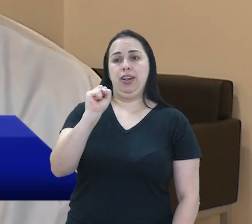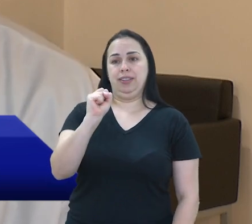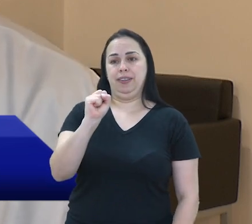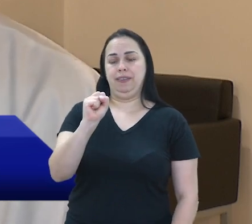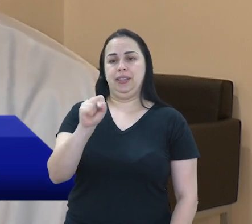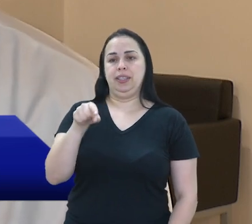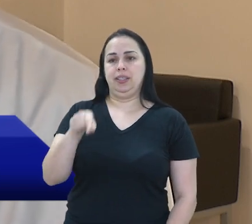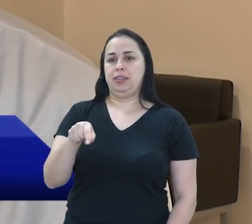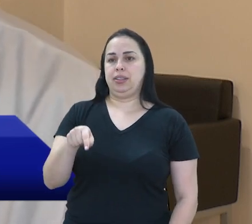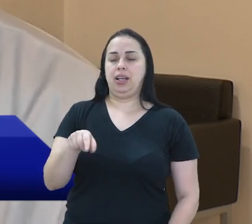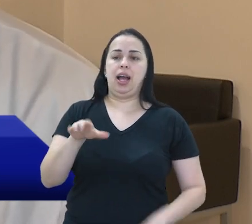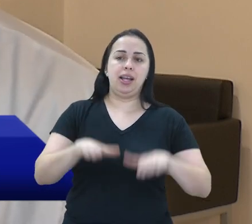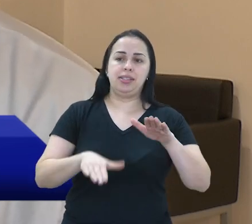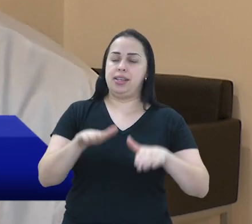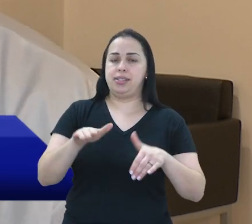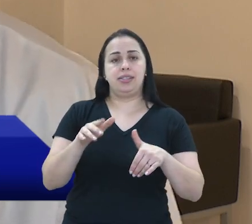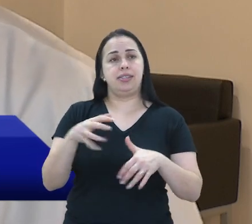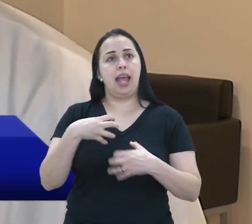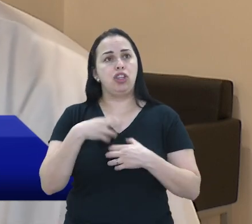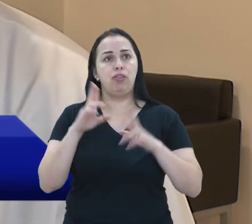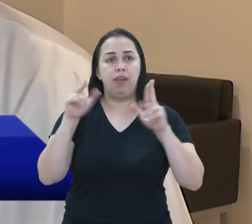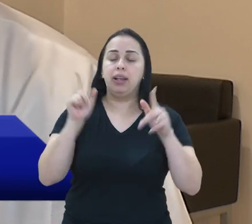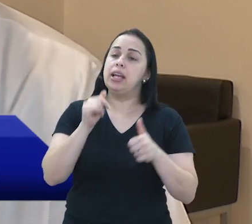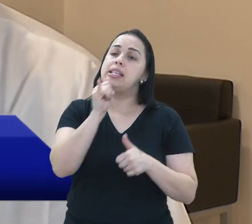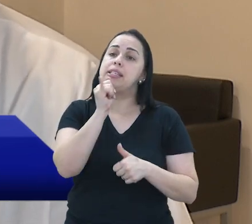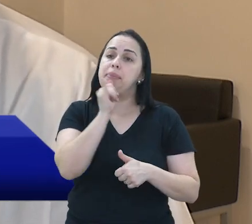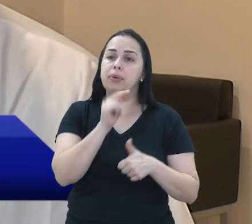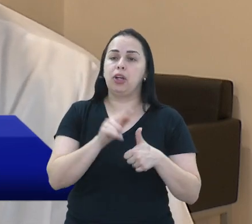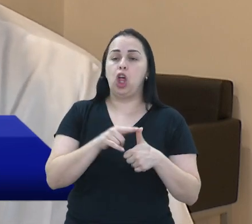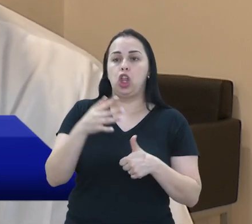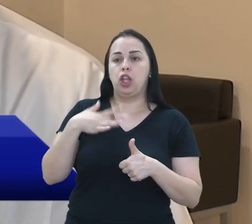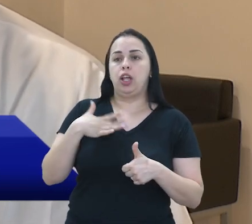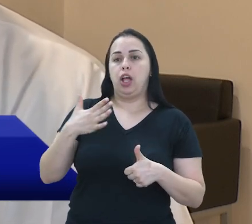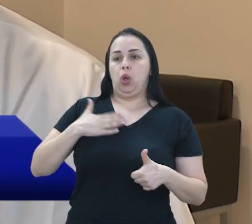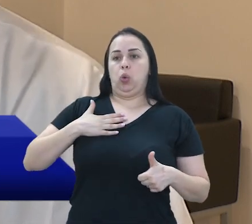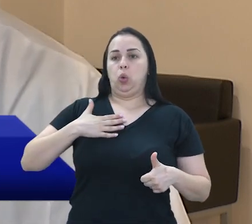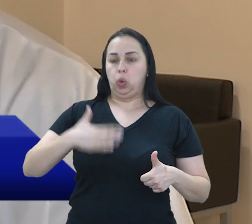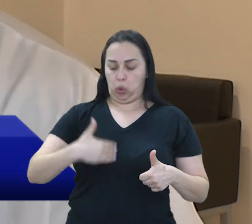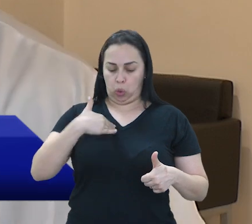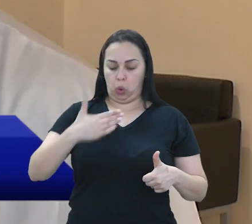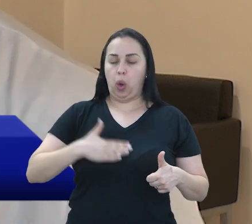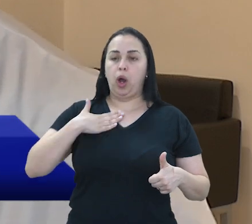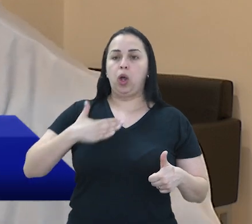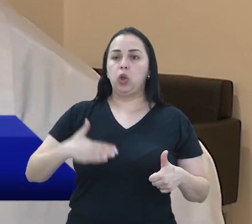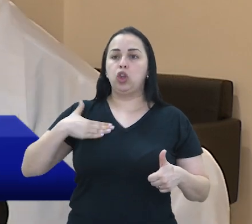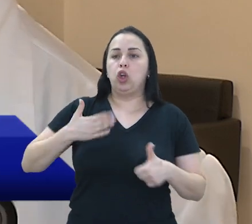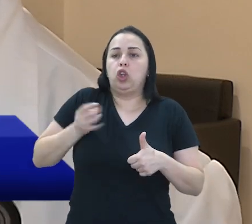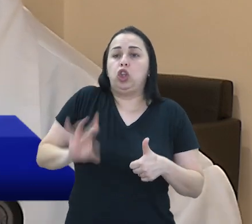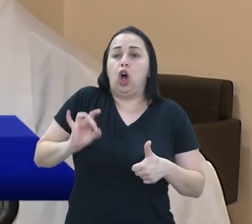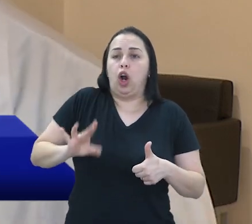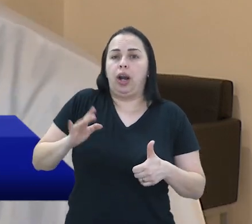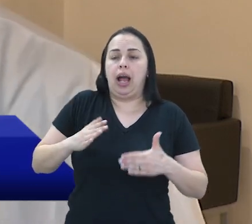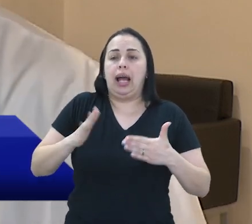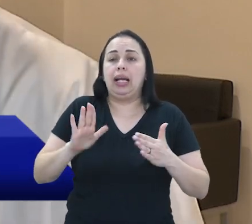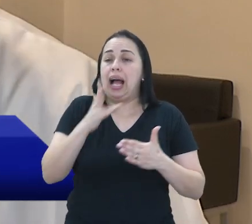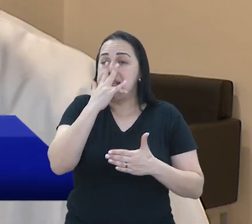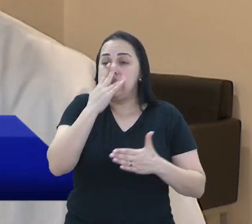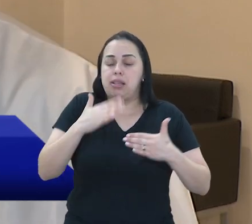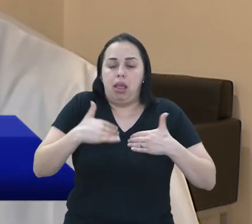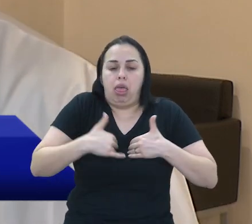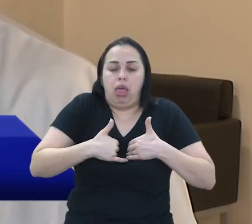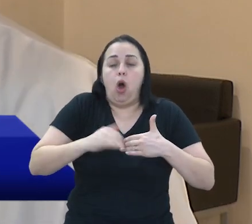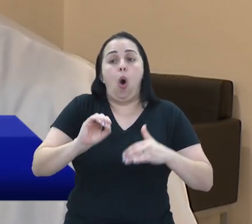atípicos, que são sintomas inespecíficos, como uma dor torácica, que não é aquela em aperto, às vezes pode ser